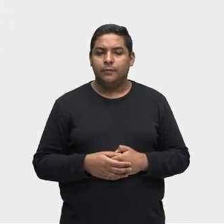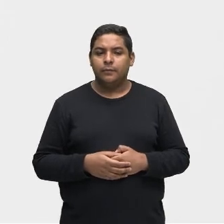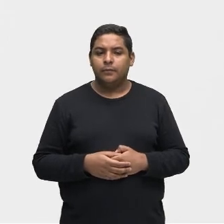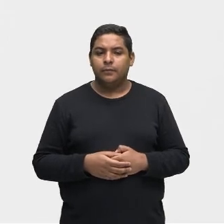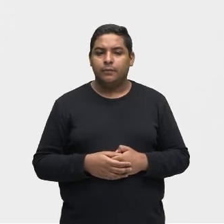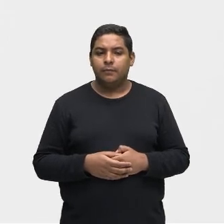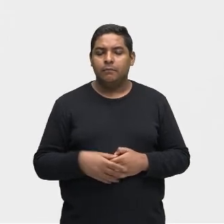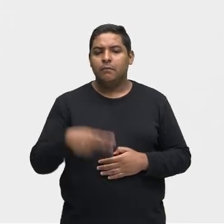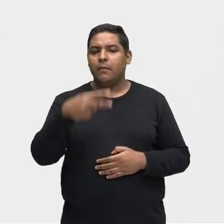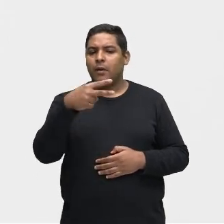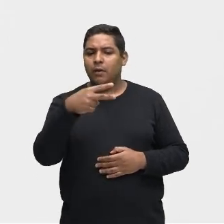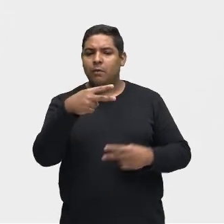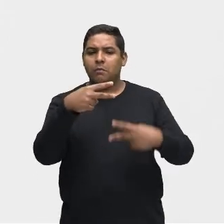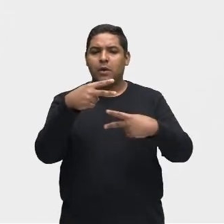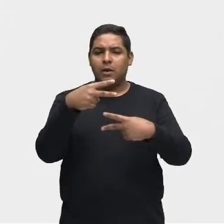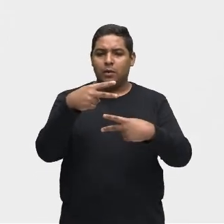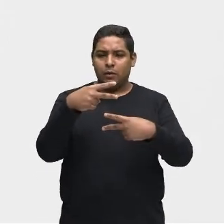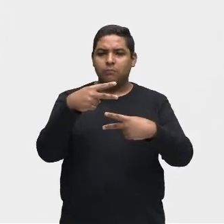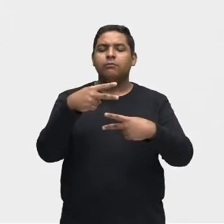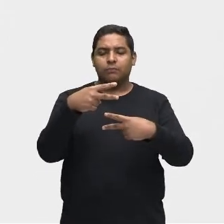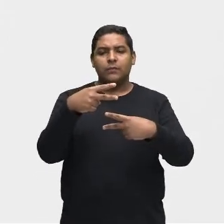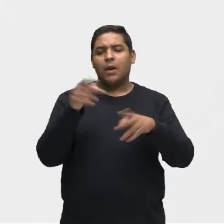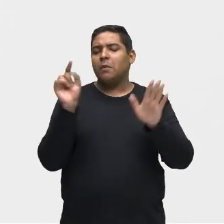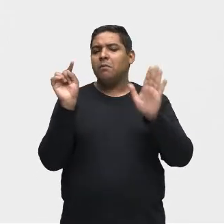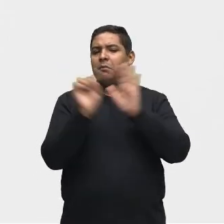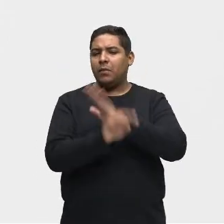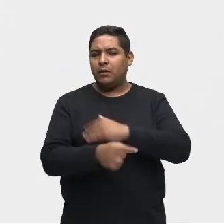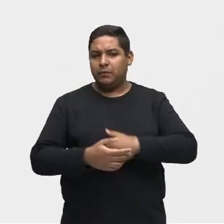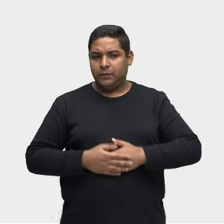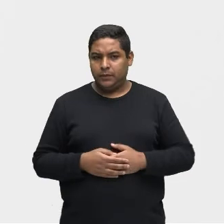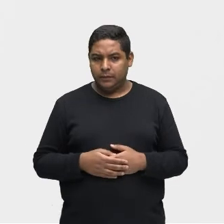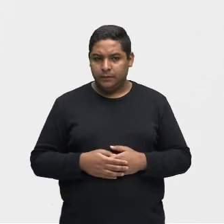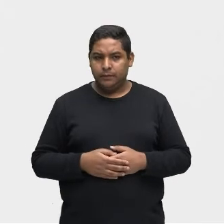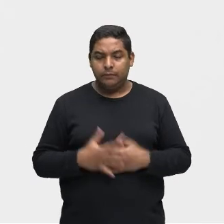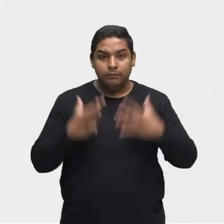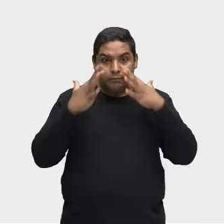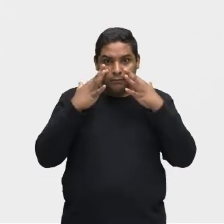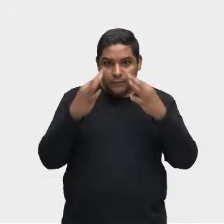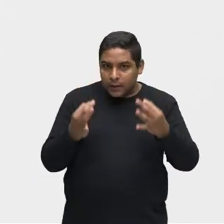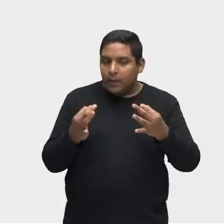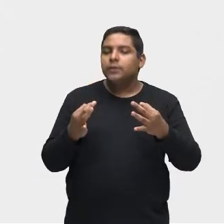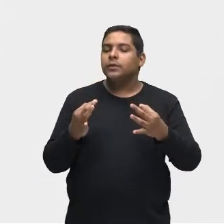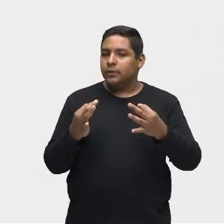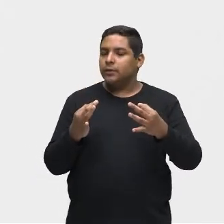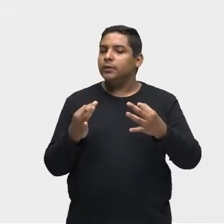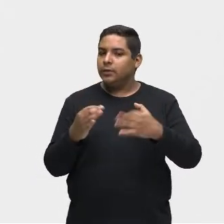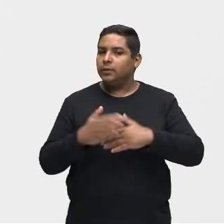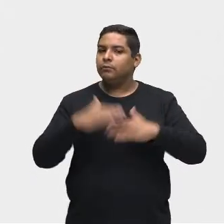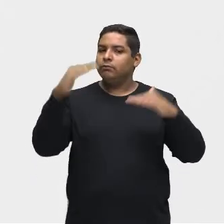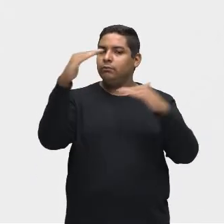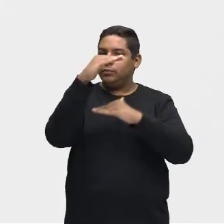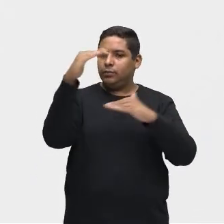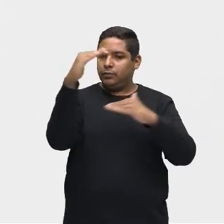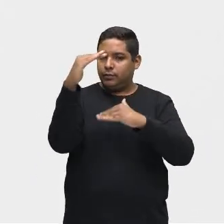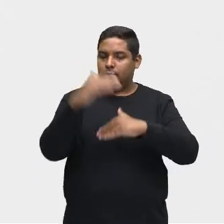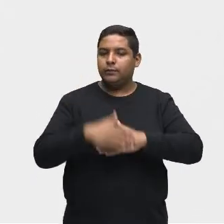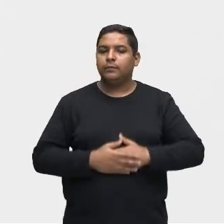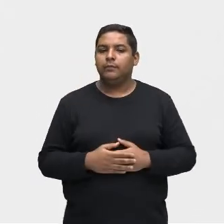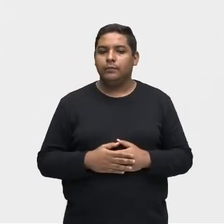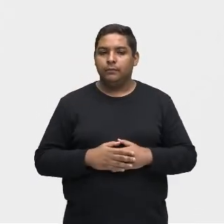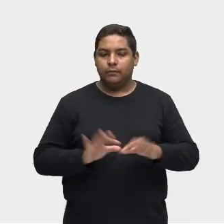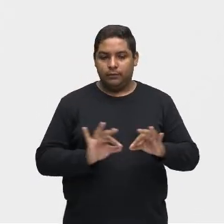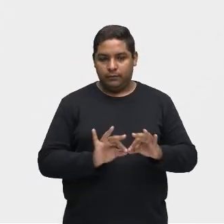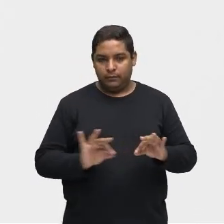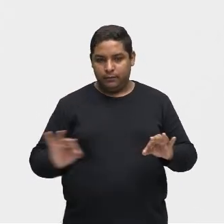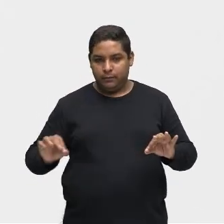quem é menor? Ora, vou colocar do olho em cima dos lados paralelos, ao maior nós temos o quê? A